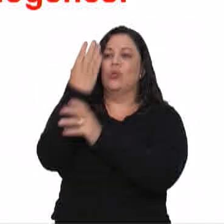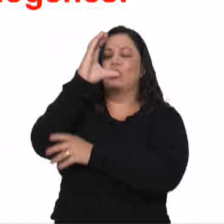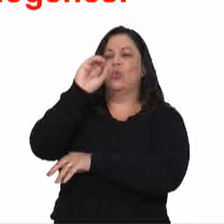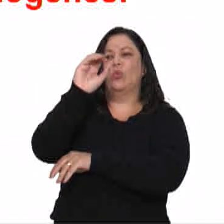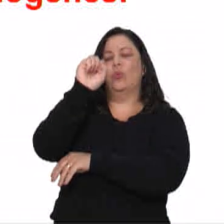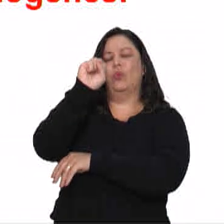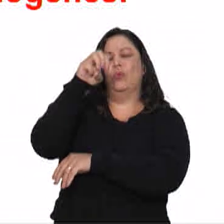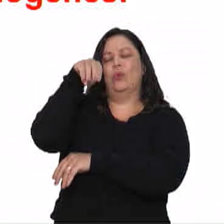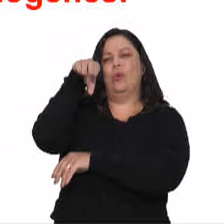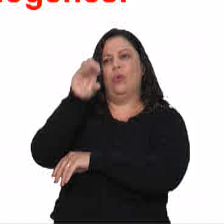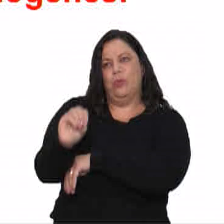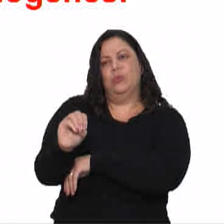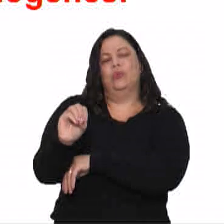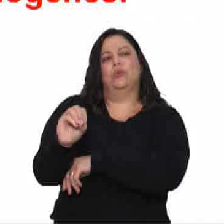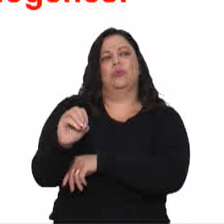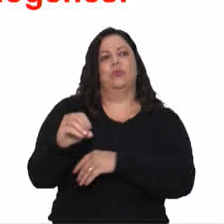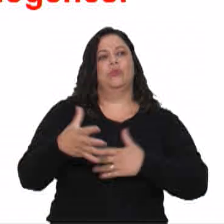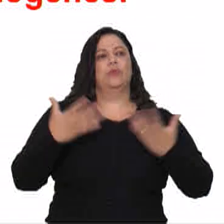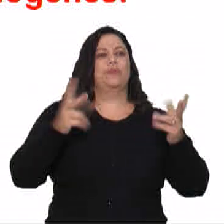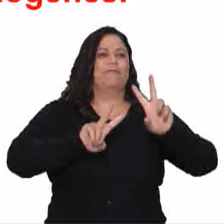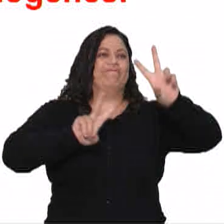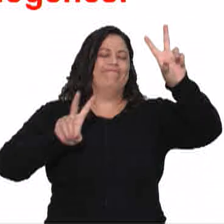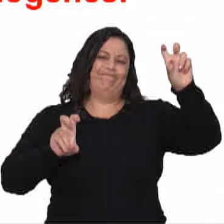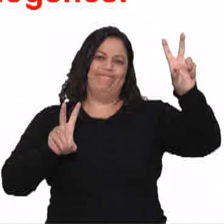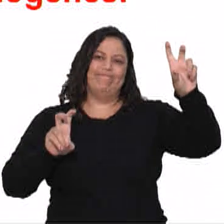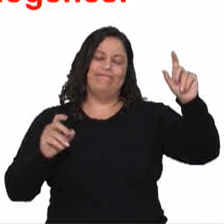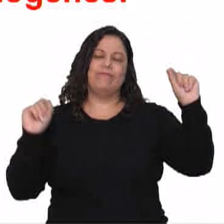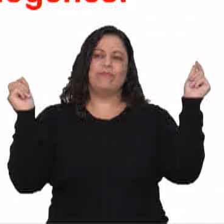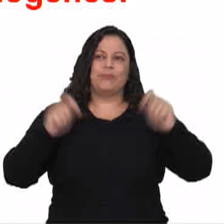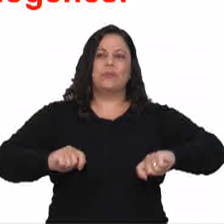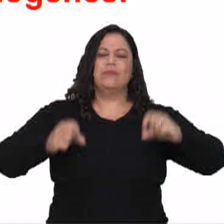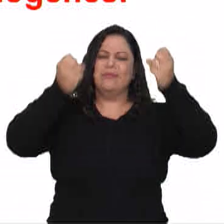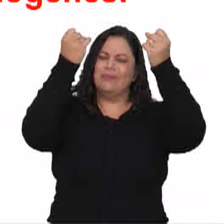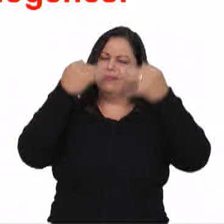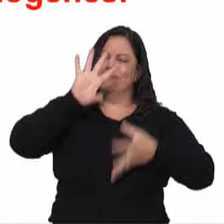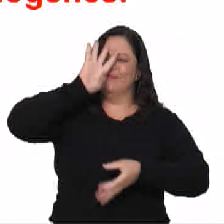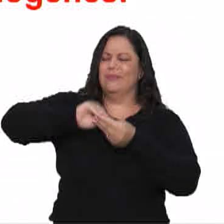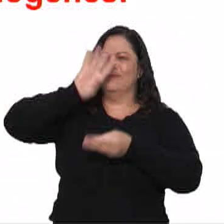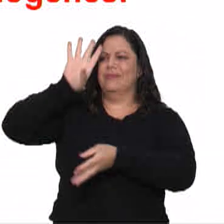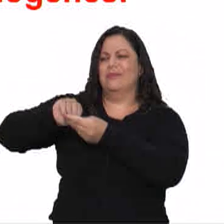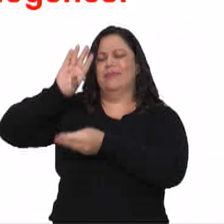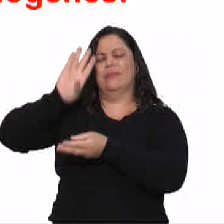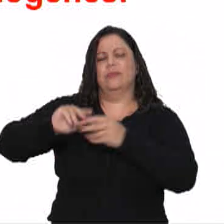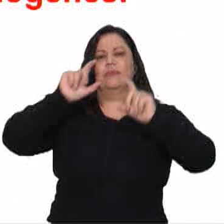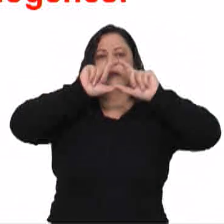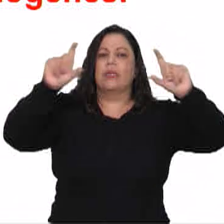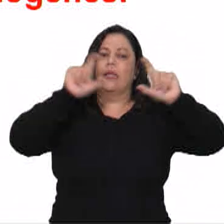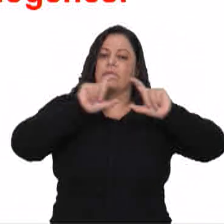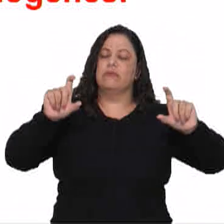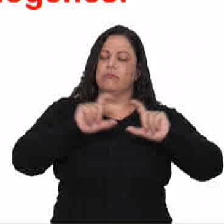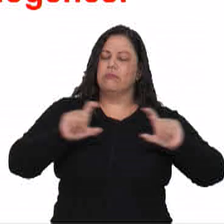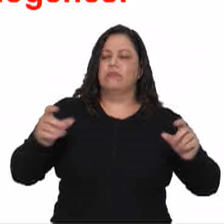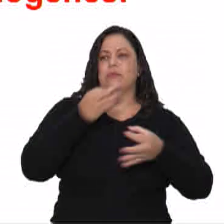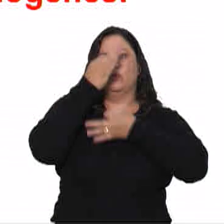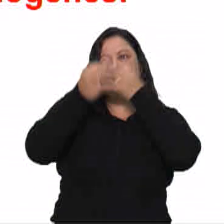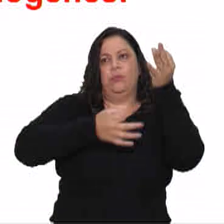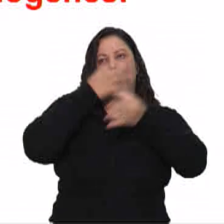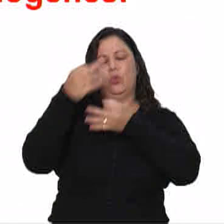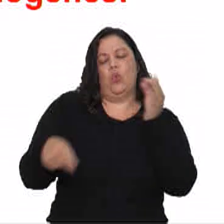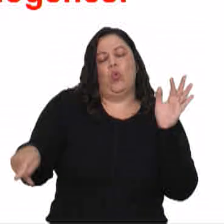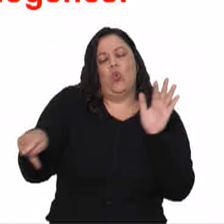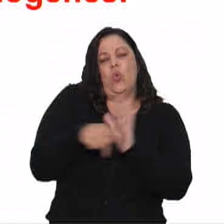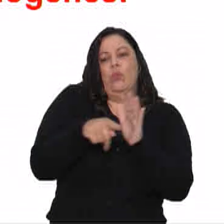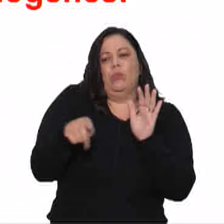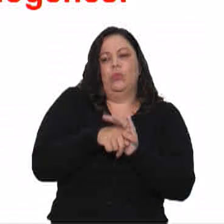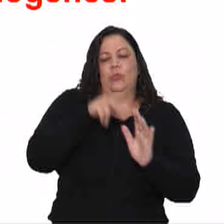Essa doxografia trata-se de uma explicação resumida de vários fragmentos de Heráclito com as opiniões pessoais